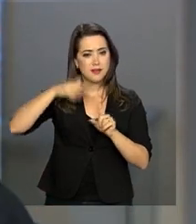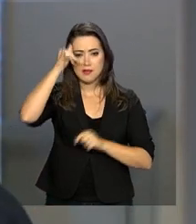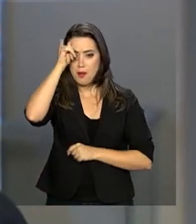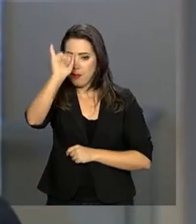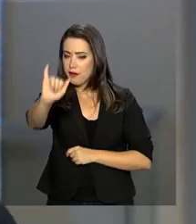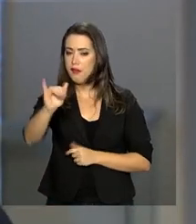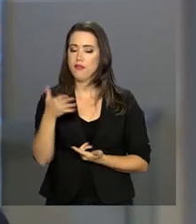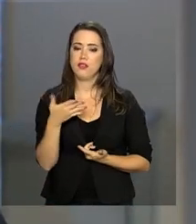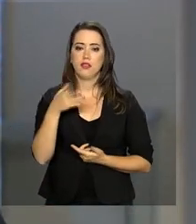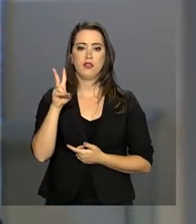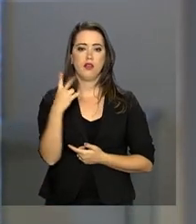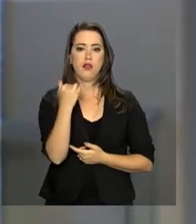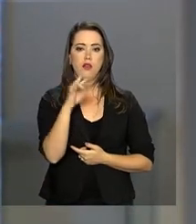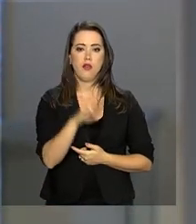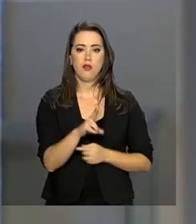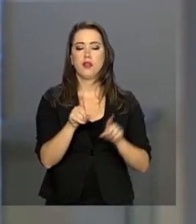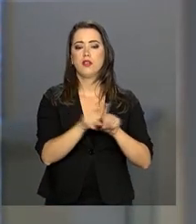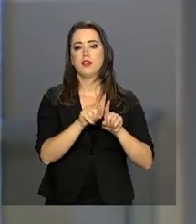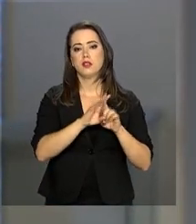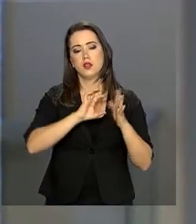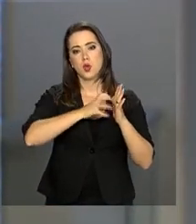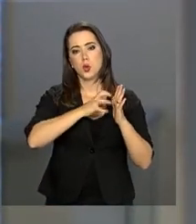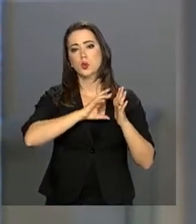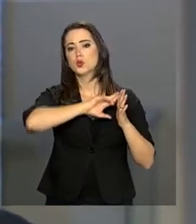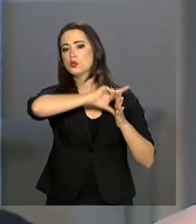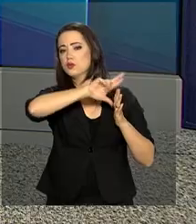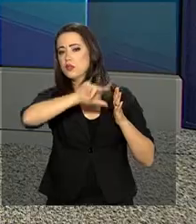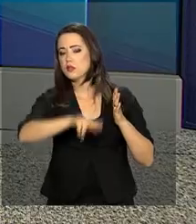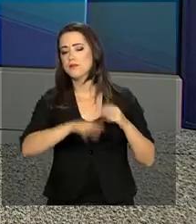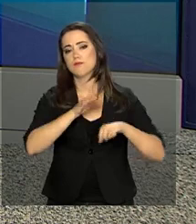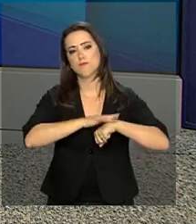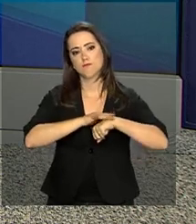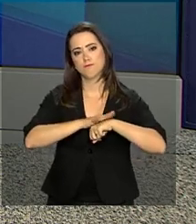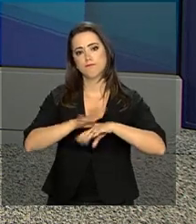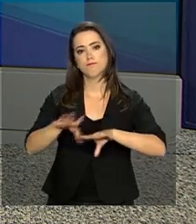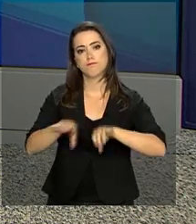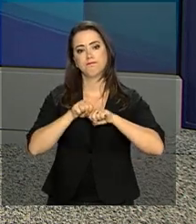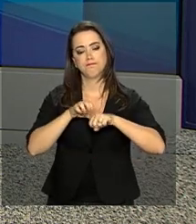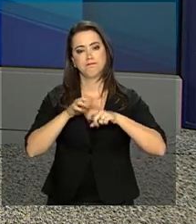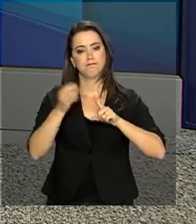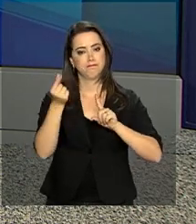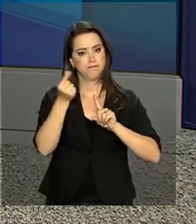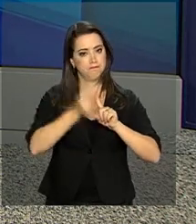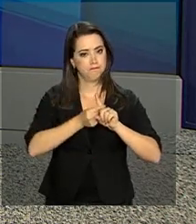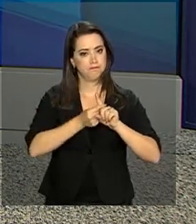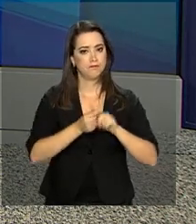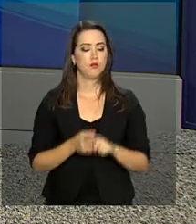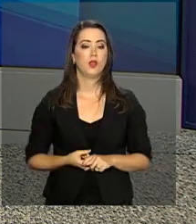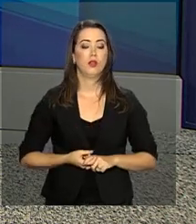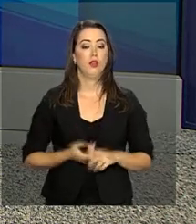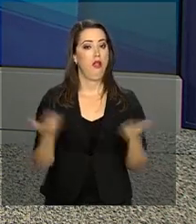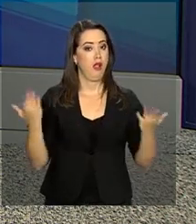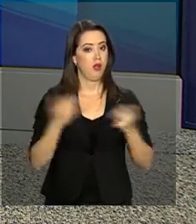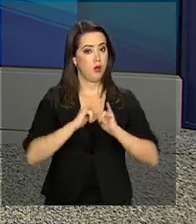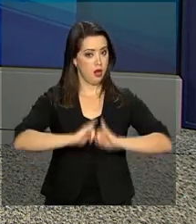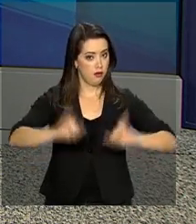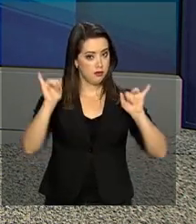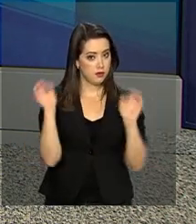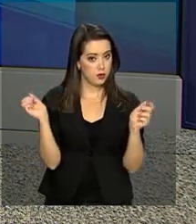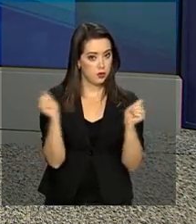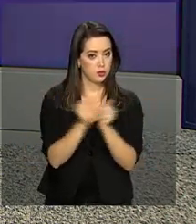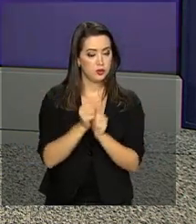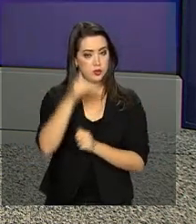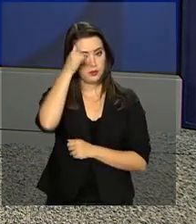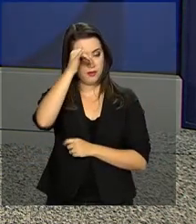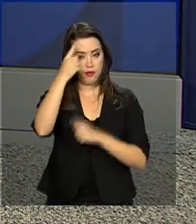como para prevenir as outras doenças. E agora há pouco foi lançado um conjunto de ações para combater